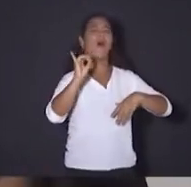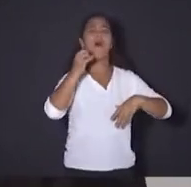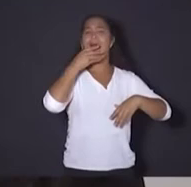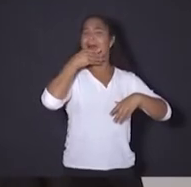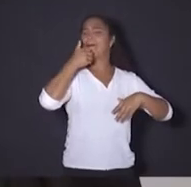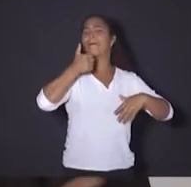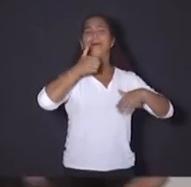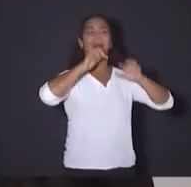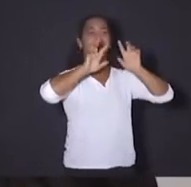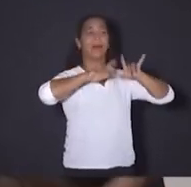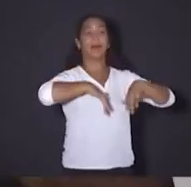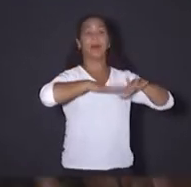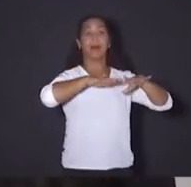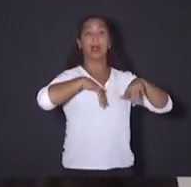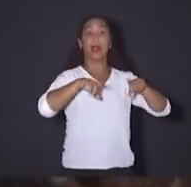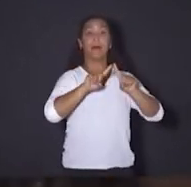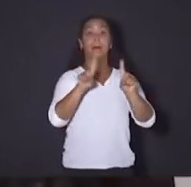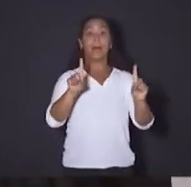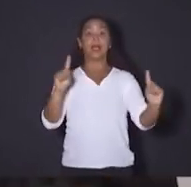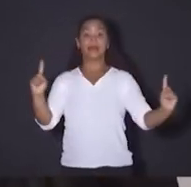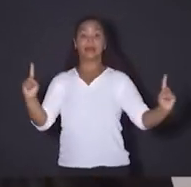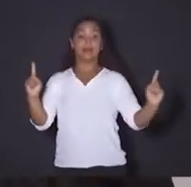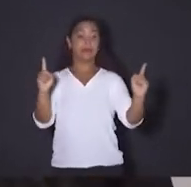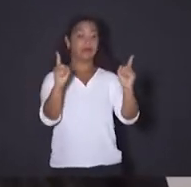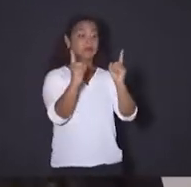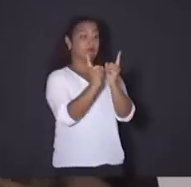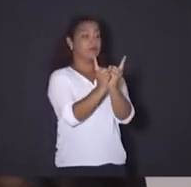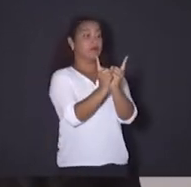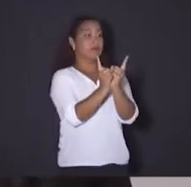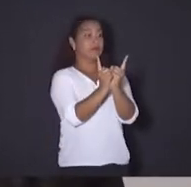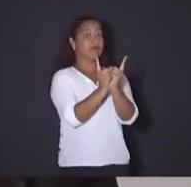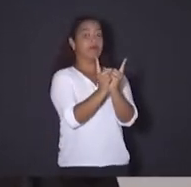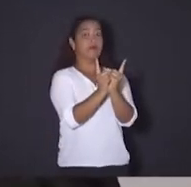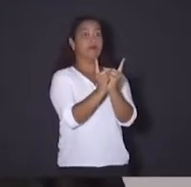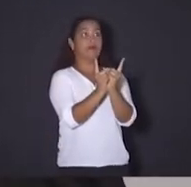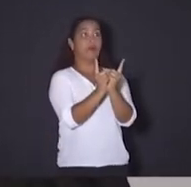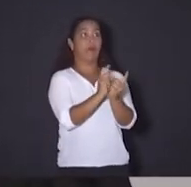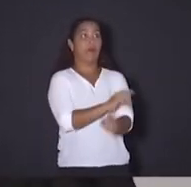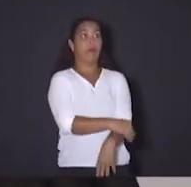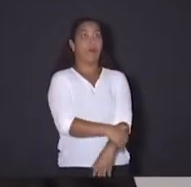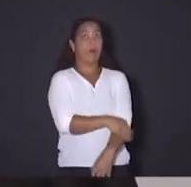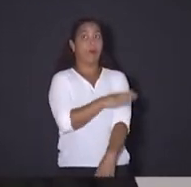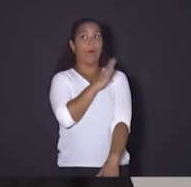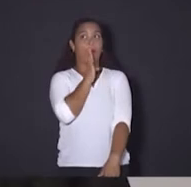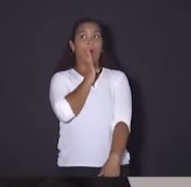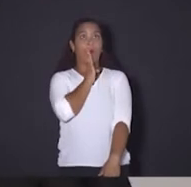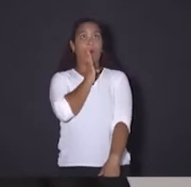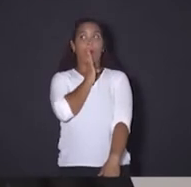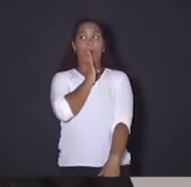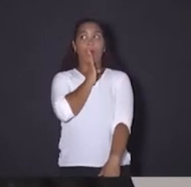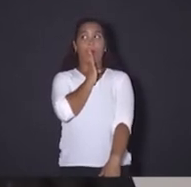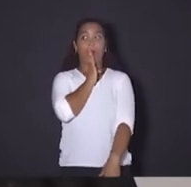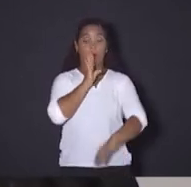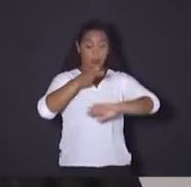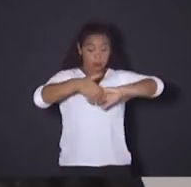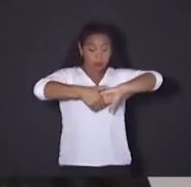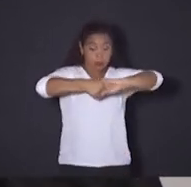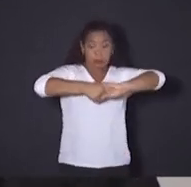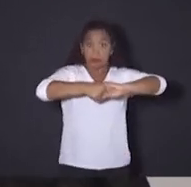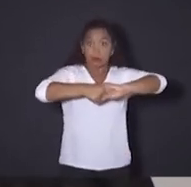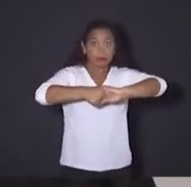textos mas quando te encontra pessoalmente mas que tem agora o fobia né tem medo de falar com a pessoa não aperta a mão gente